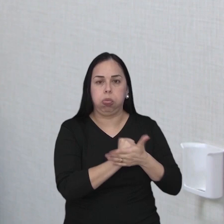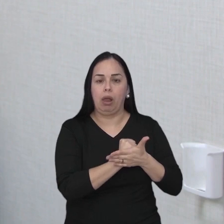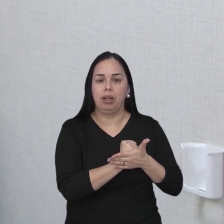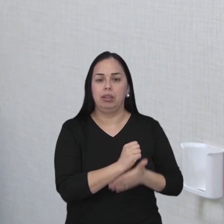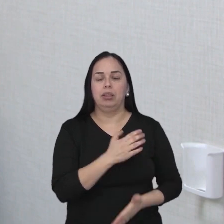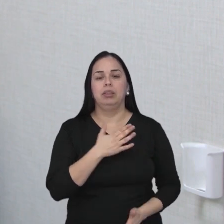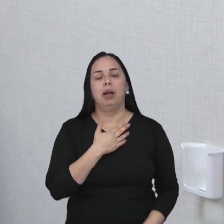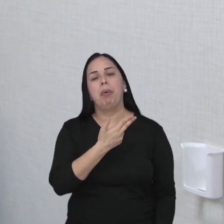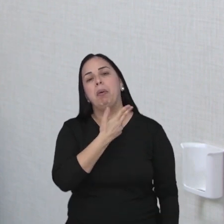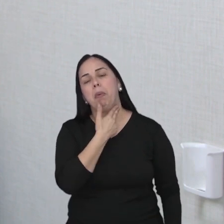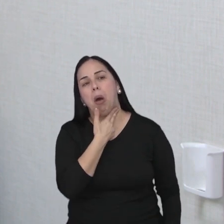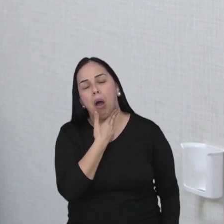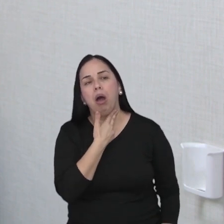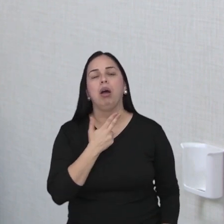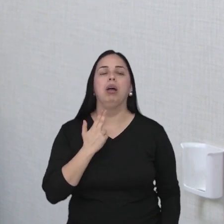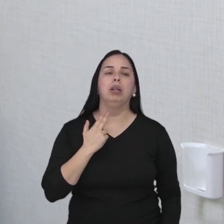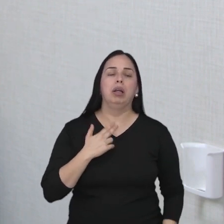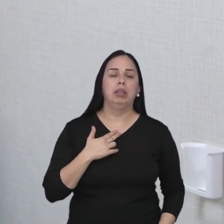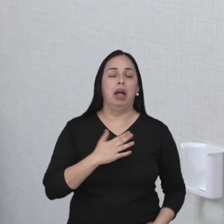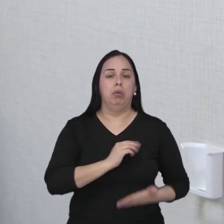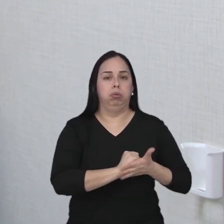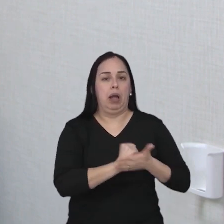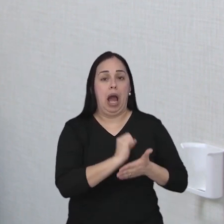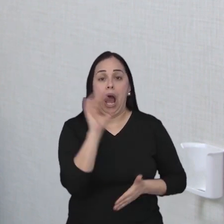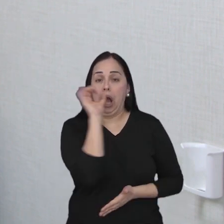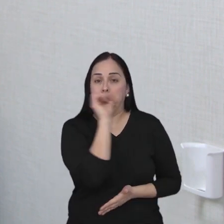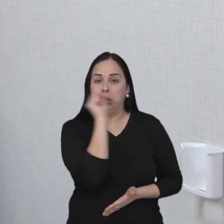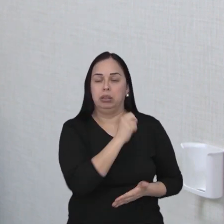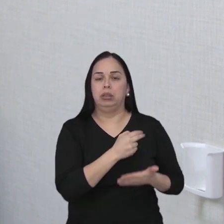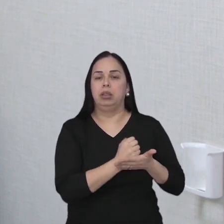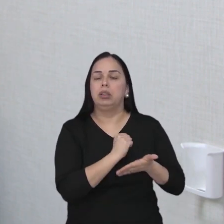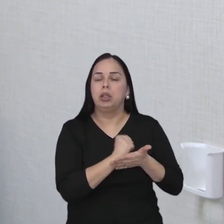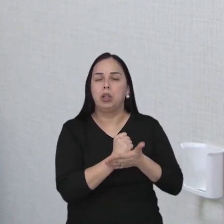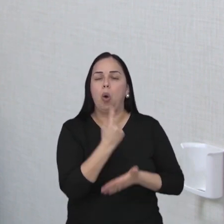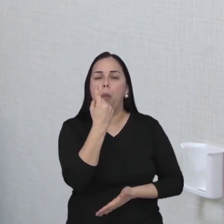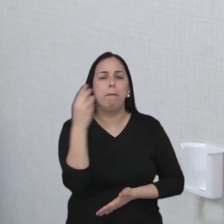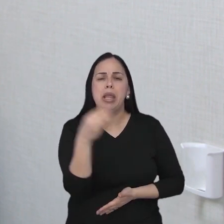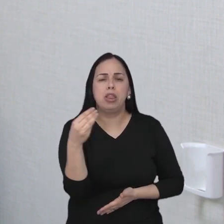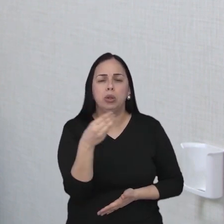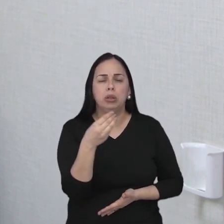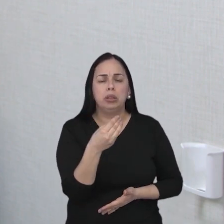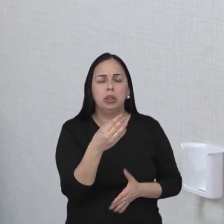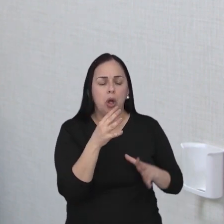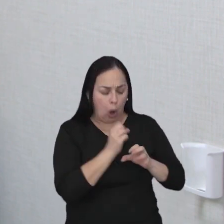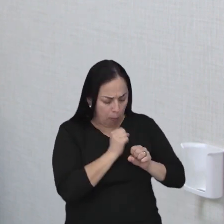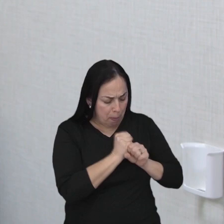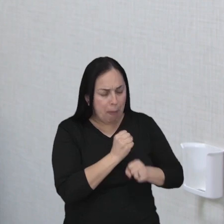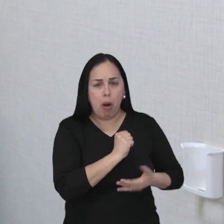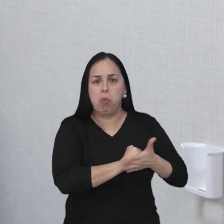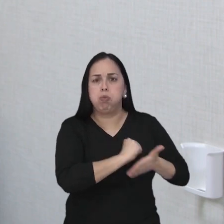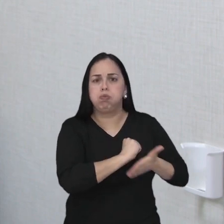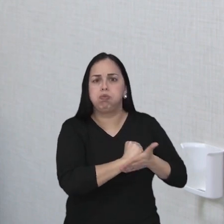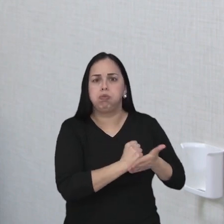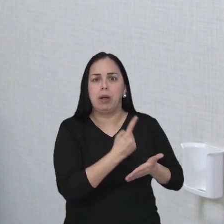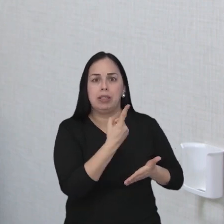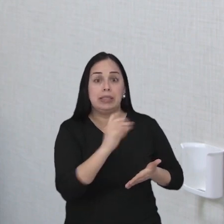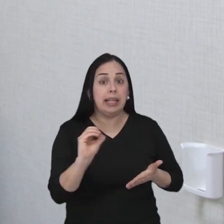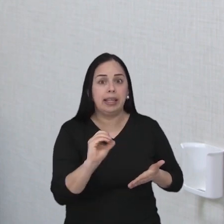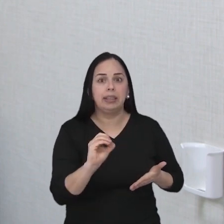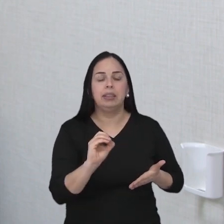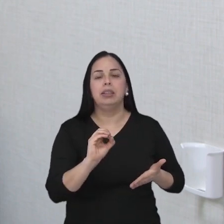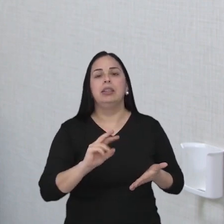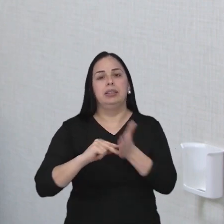lá, botou a mão no pulso, botou a mão no pescoço, está vendo que está muito rápido, você conta em 1 minuto mais de 100, mais de 120, você está